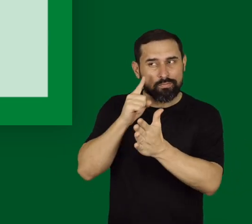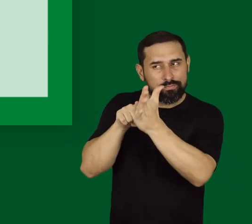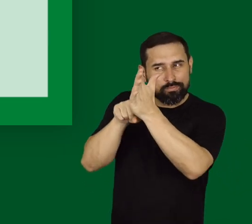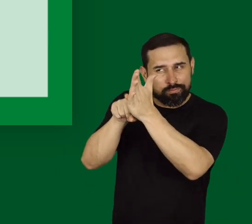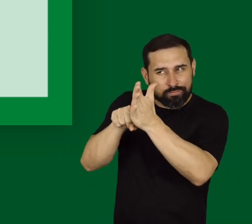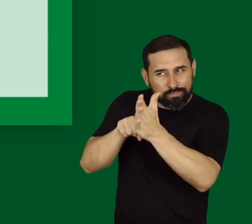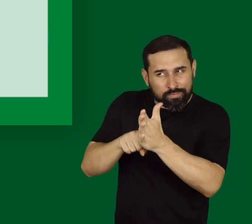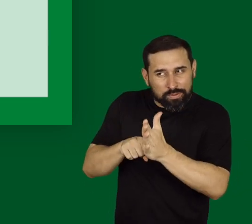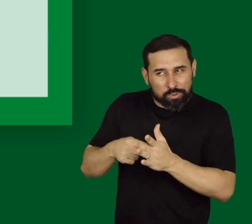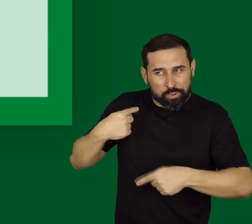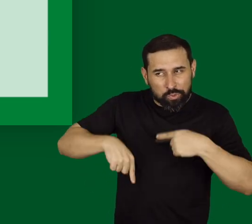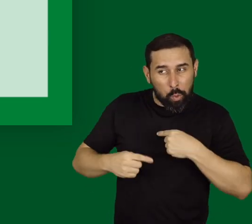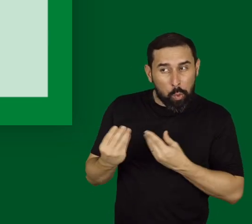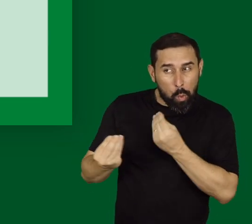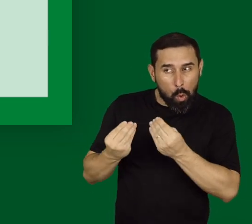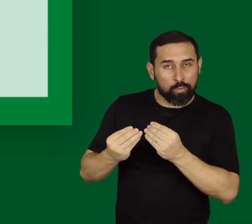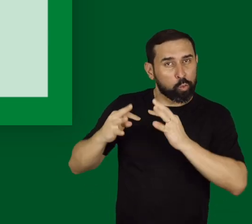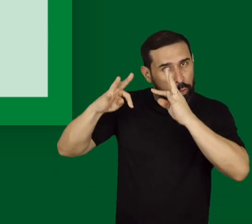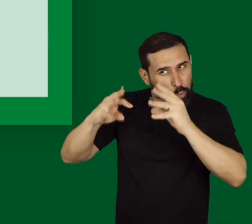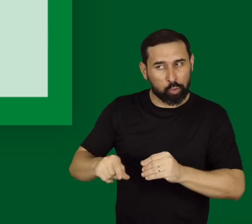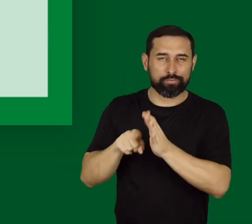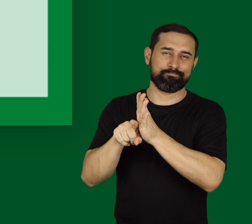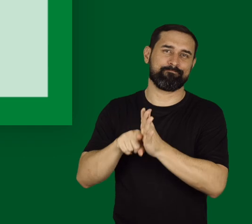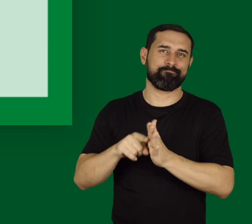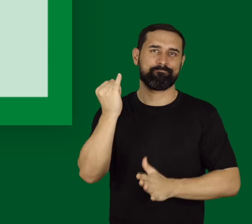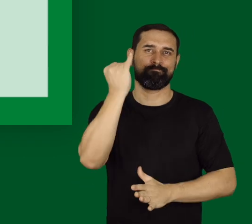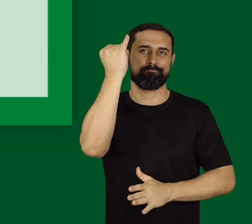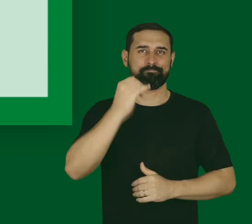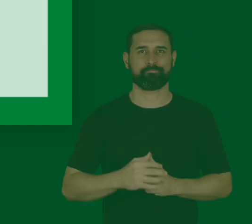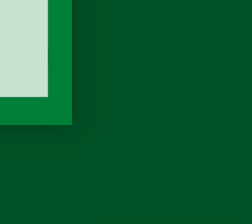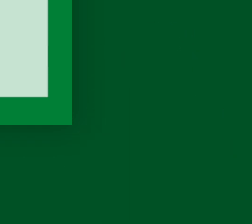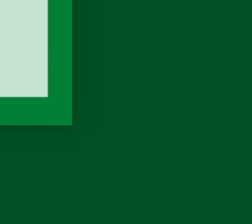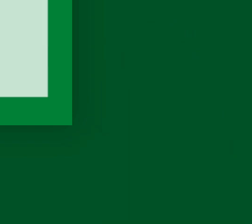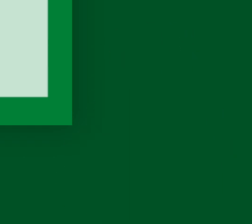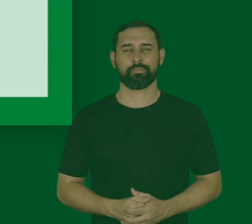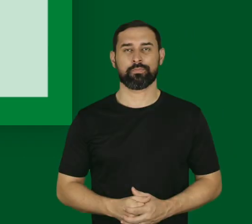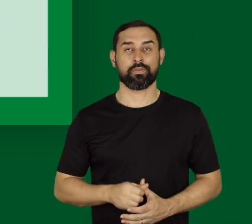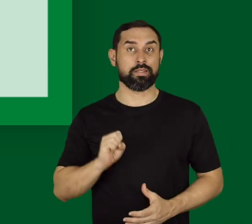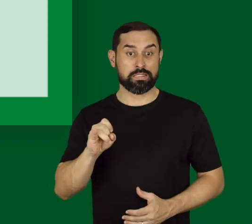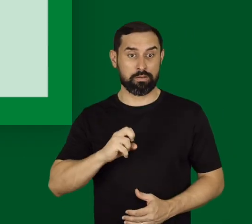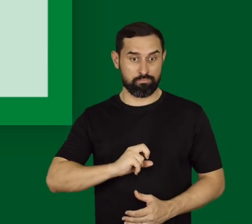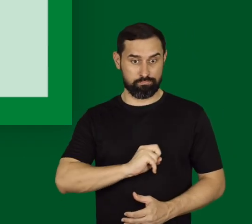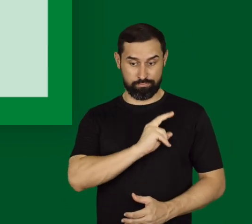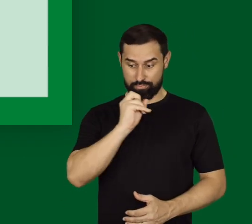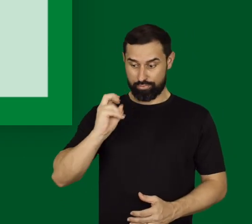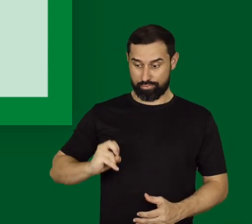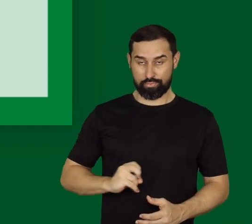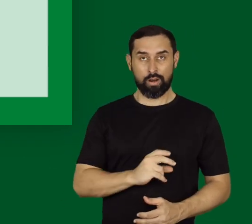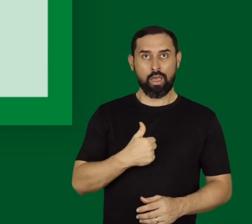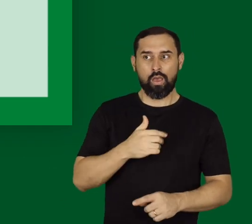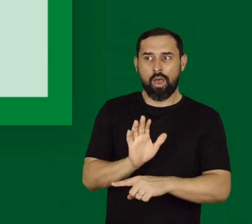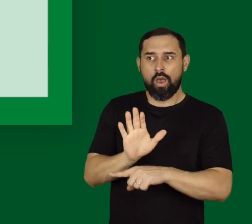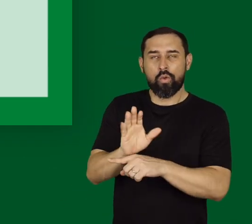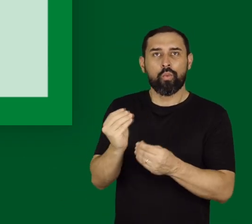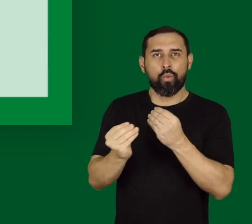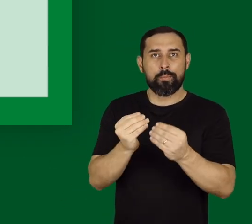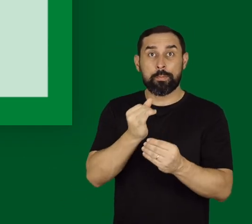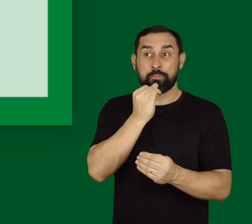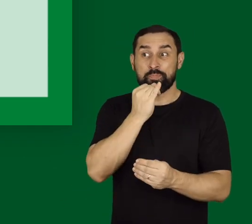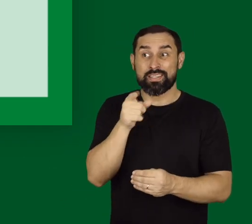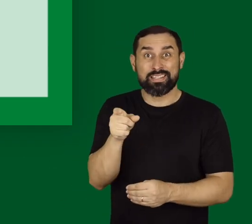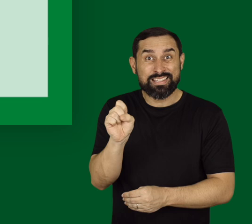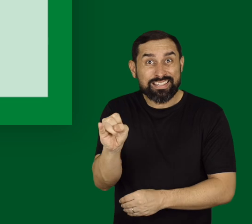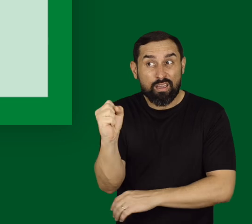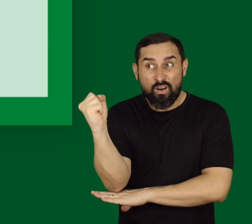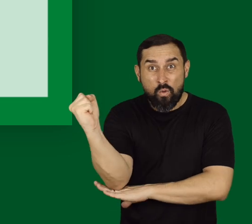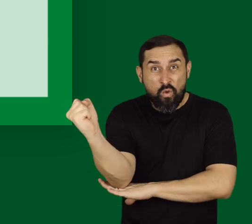estar comprometido e você vai ter que fazer a avaliação da circulação como um todo. Pessoal, então qual a conduta numa situação do